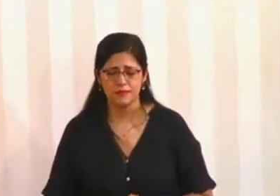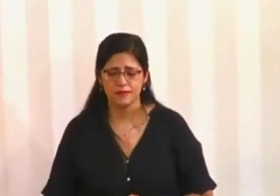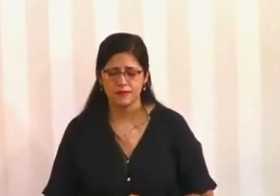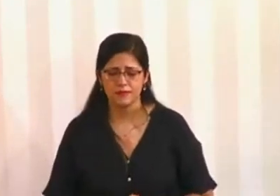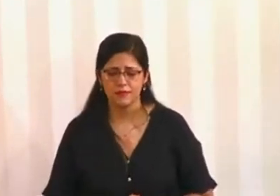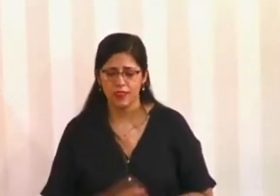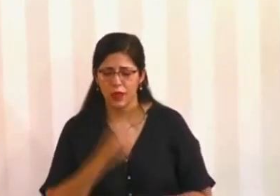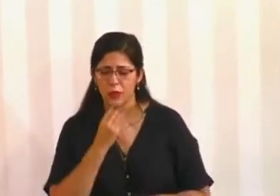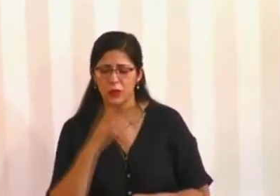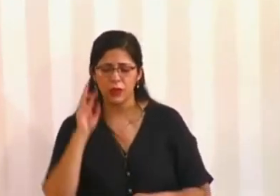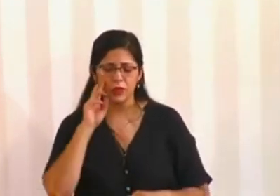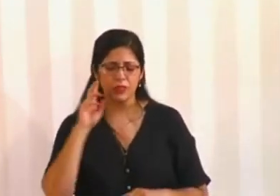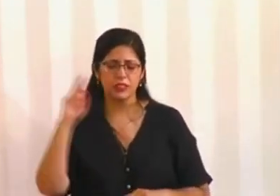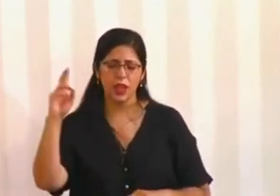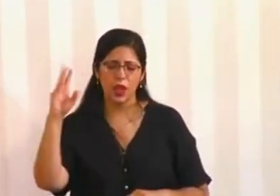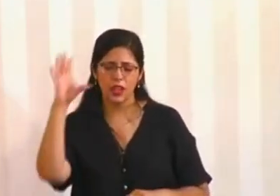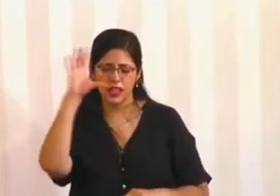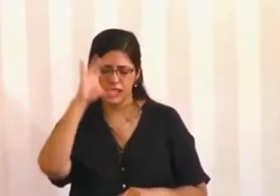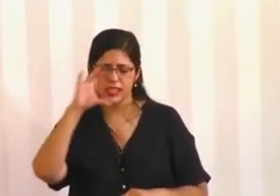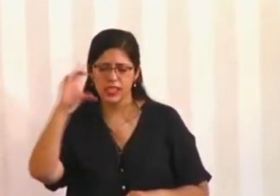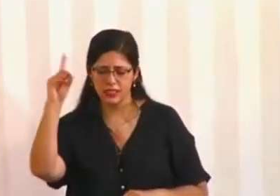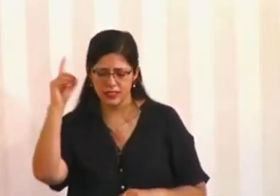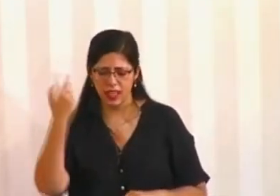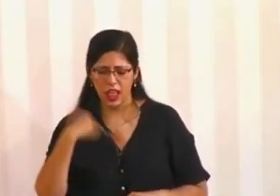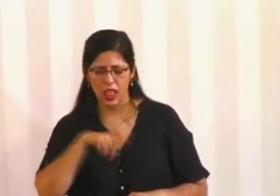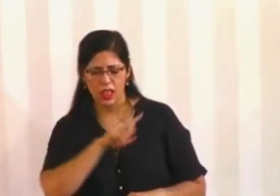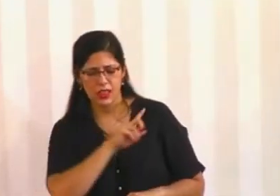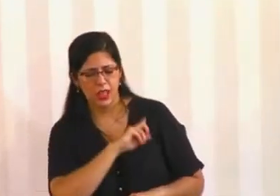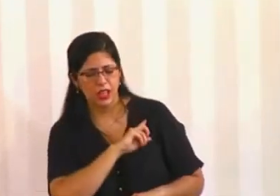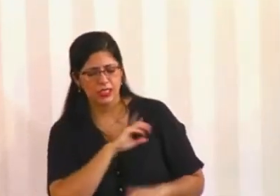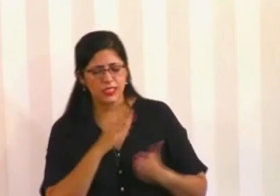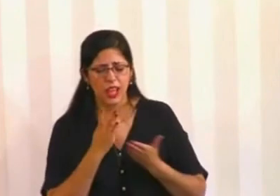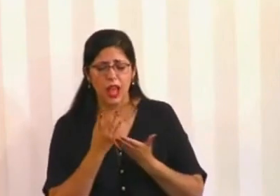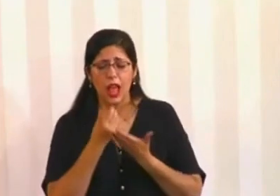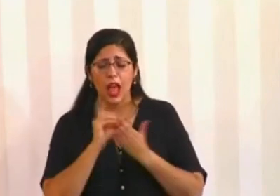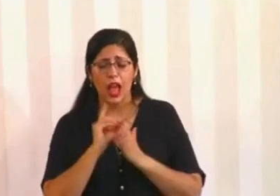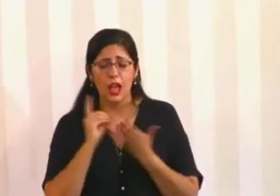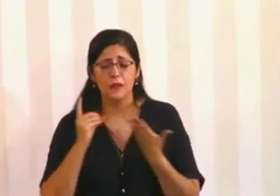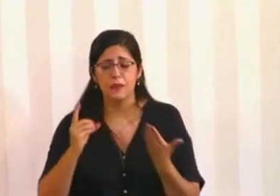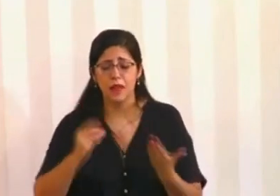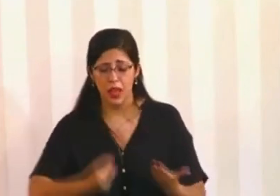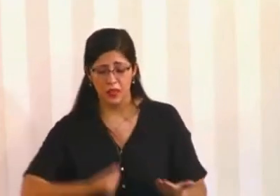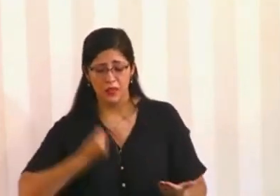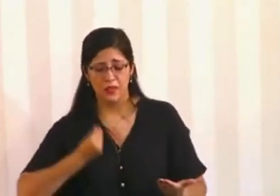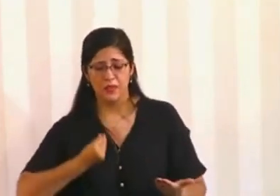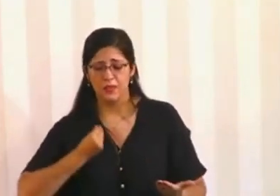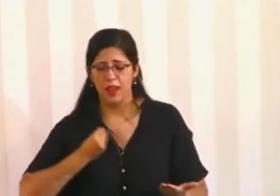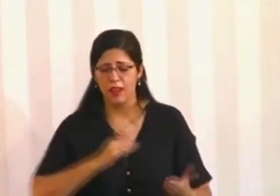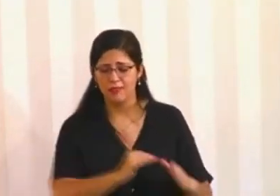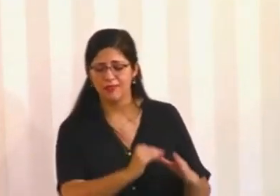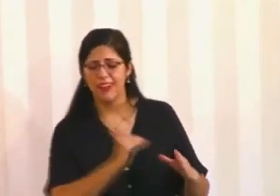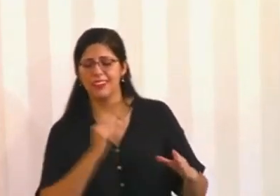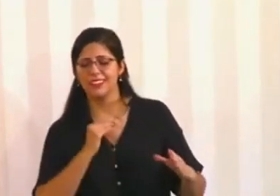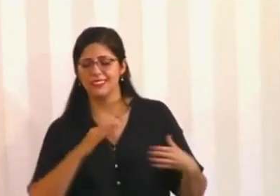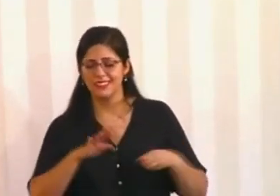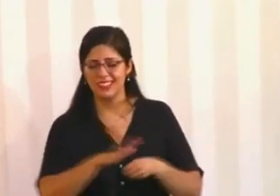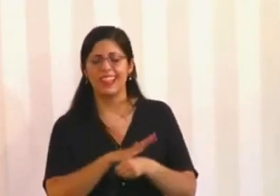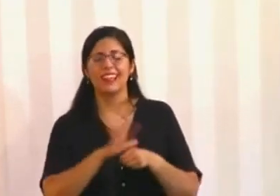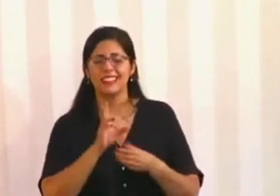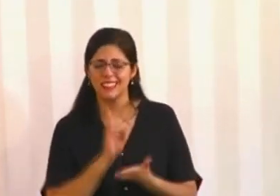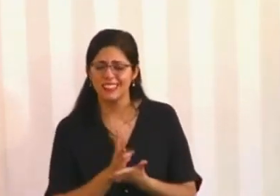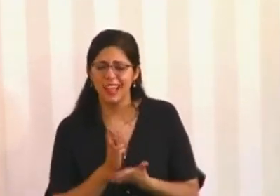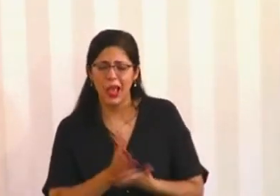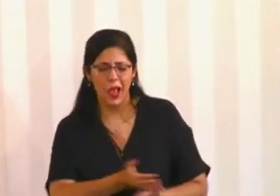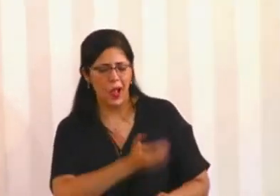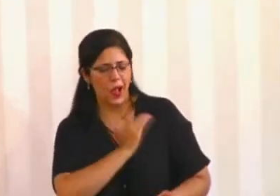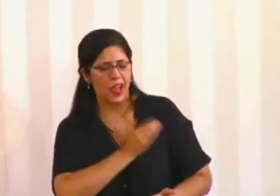Bondoso Deus, a Tua palavra é viva e eficaz, ela não volta vazia. E nesta manhã, mais uma vez, ela falou ao nosso coração.